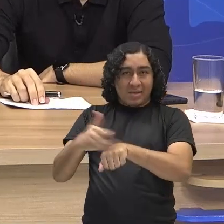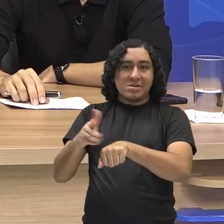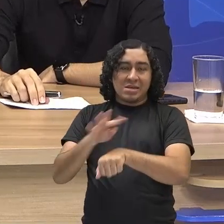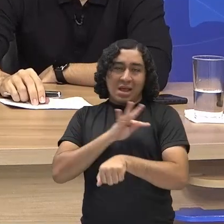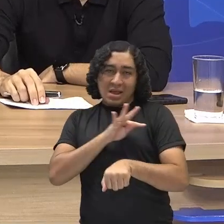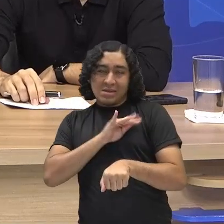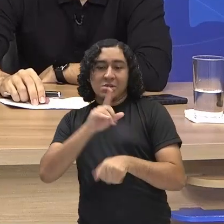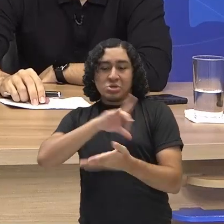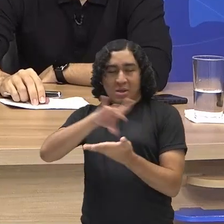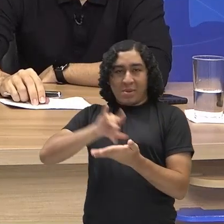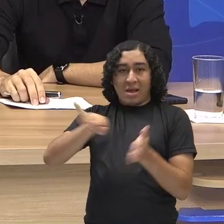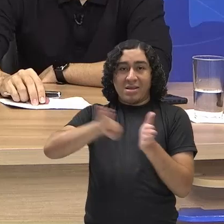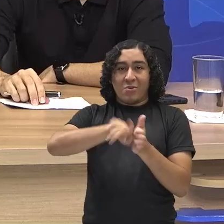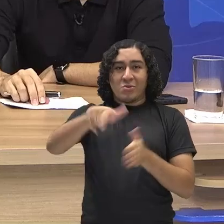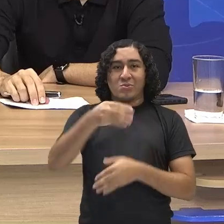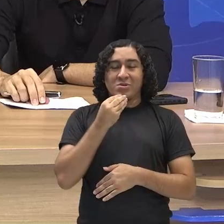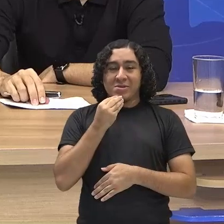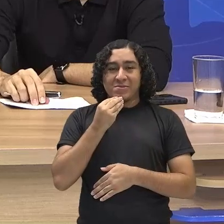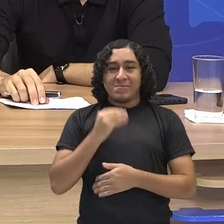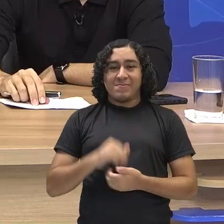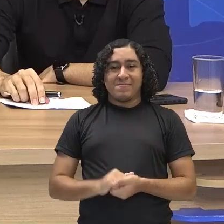até uma próxima oportunidade.